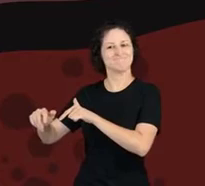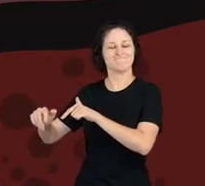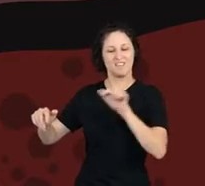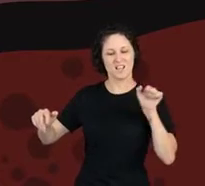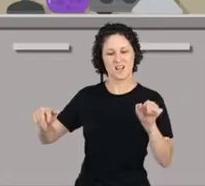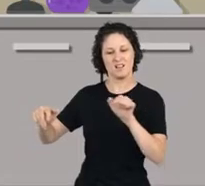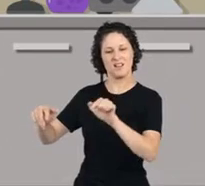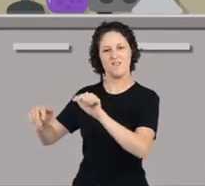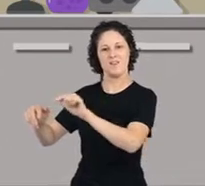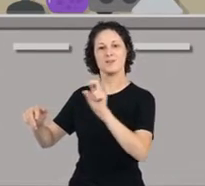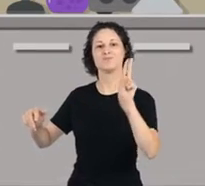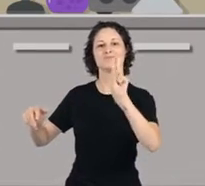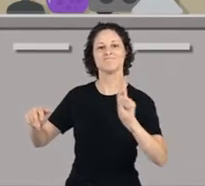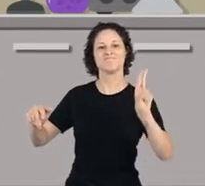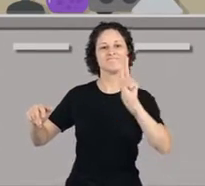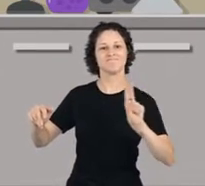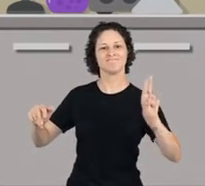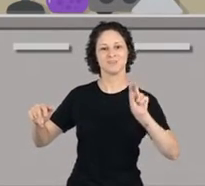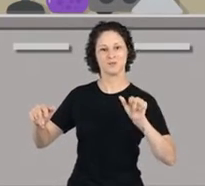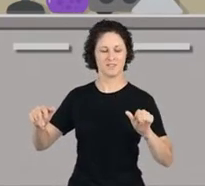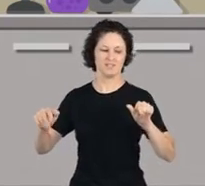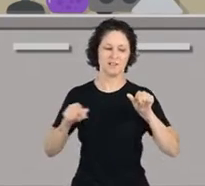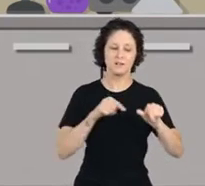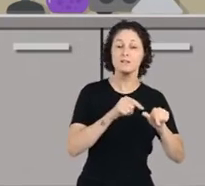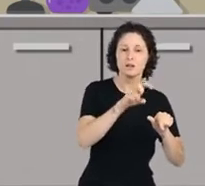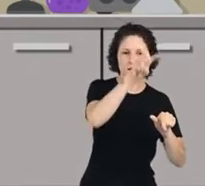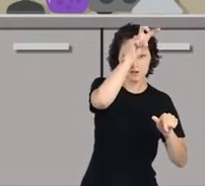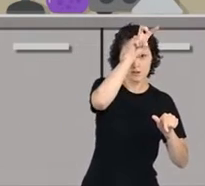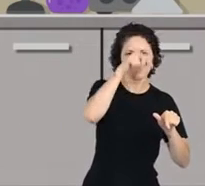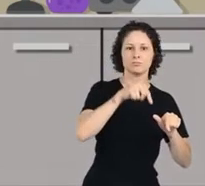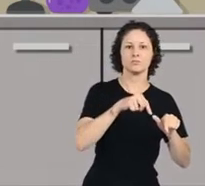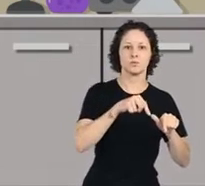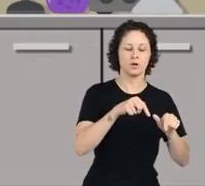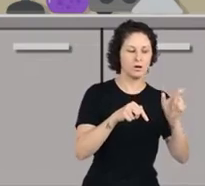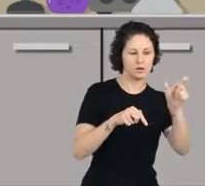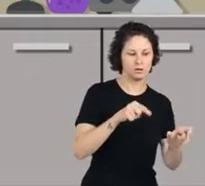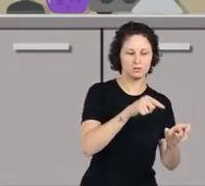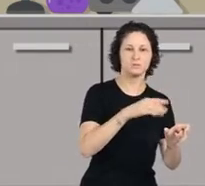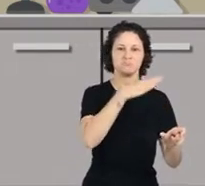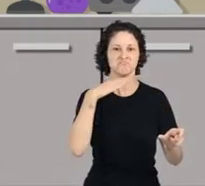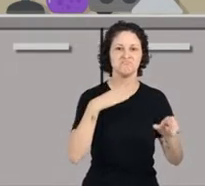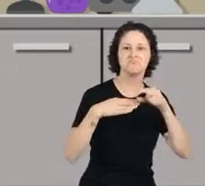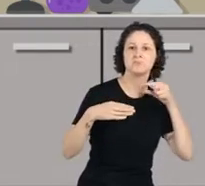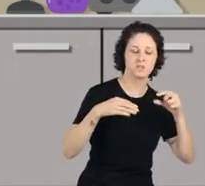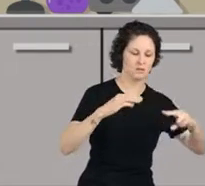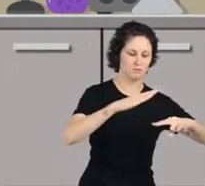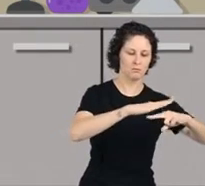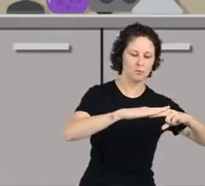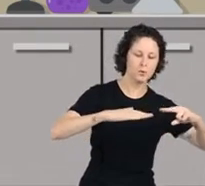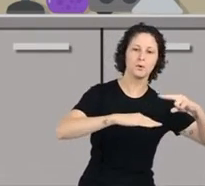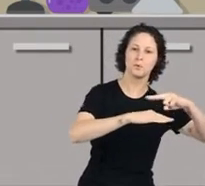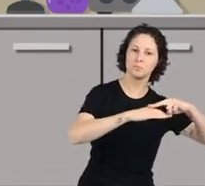essas civilizações utilizavam. Os egípcios, por exemplo, utilizavam o petróleo para embalsamar os seus mortos